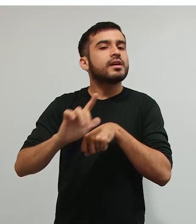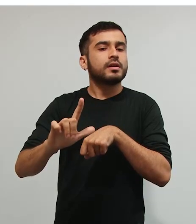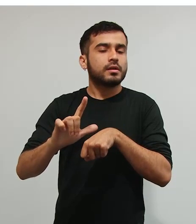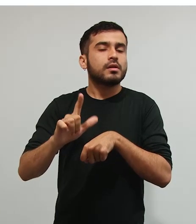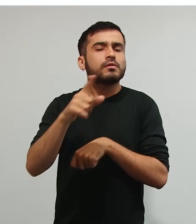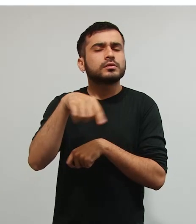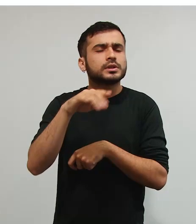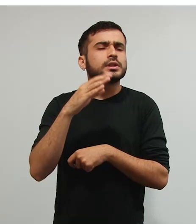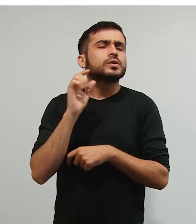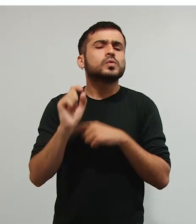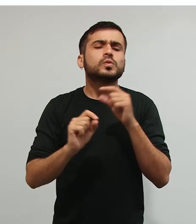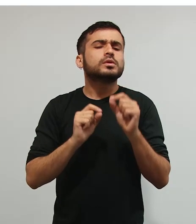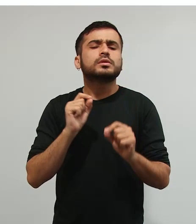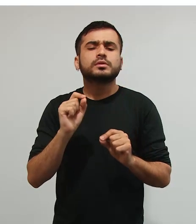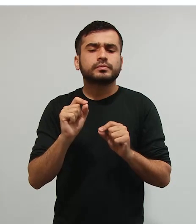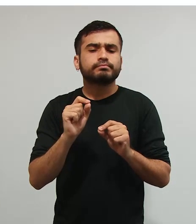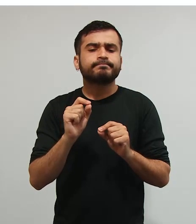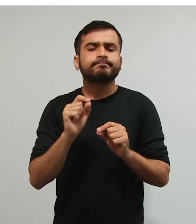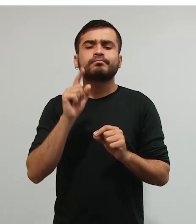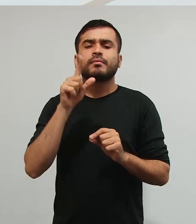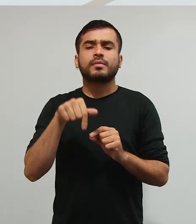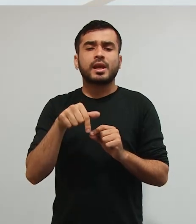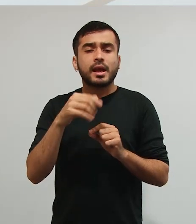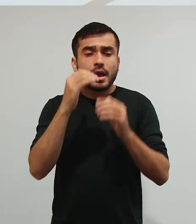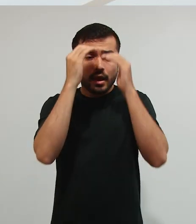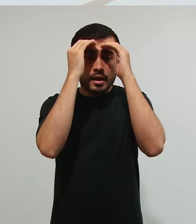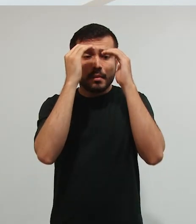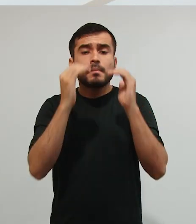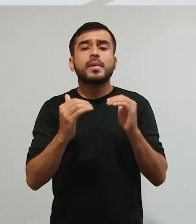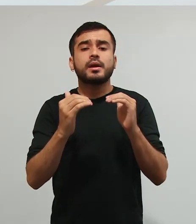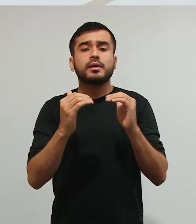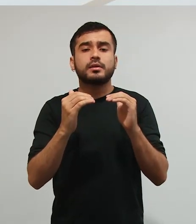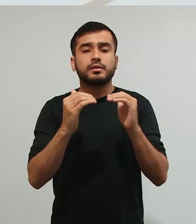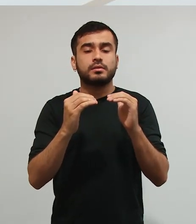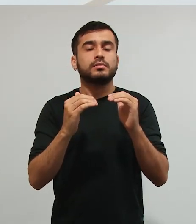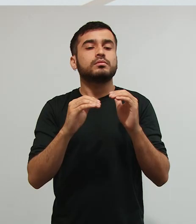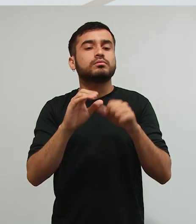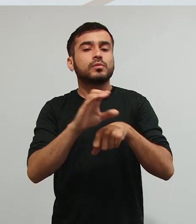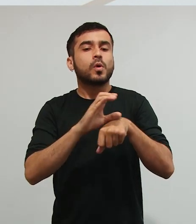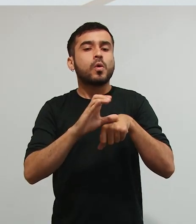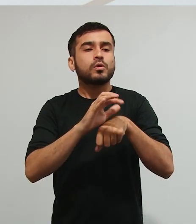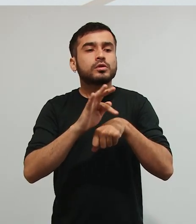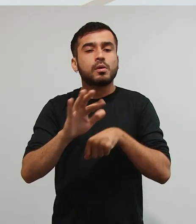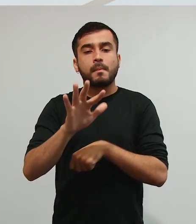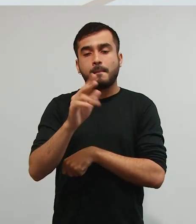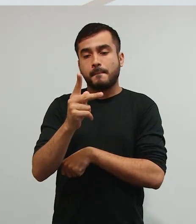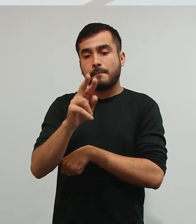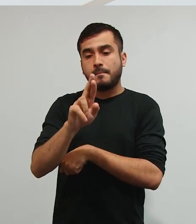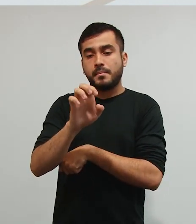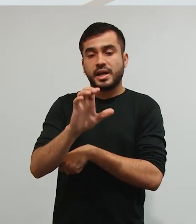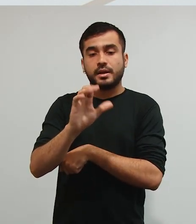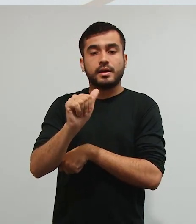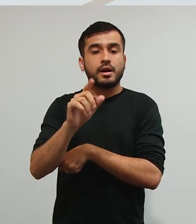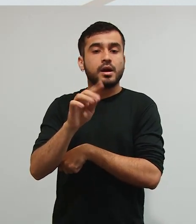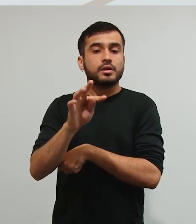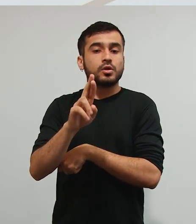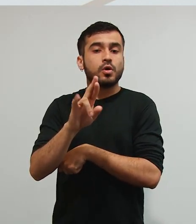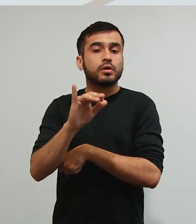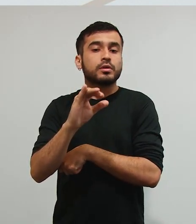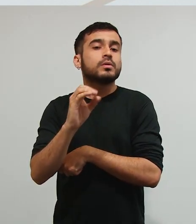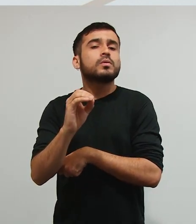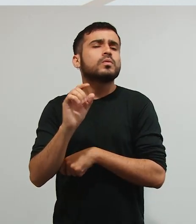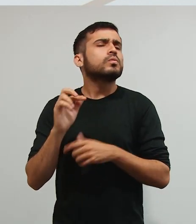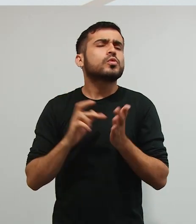o que é essa plena observância ao regime constitucional dos precatórios? Muitas